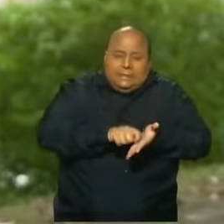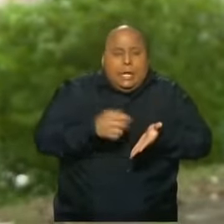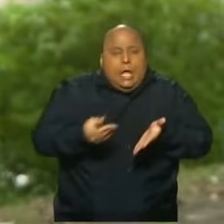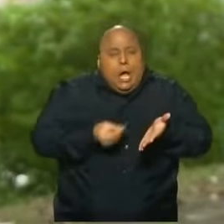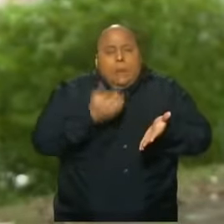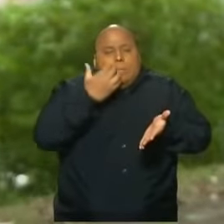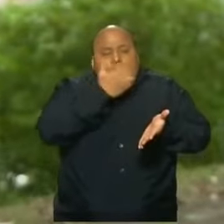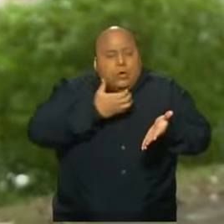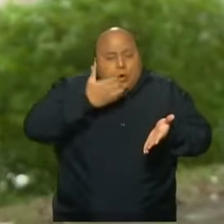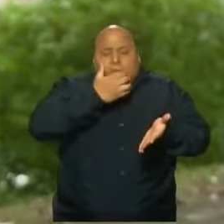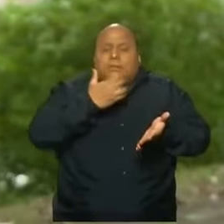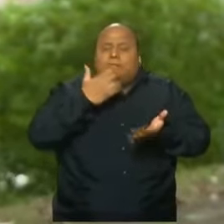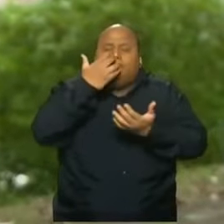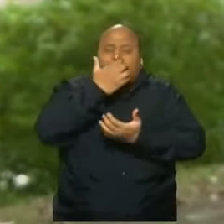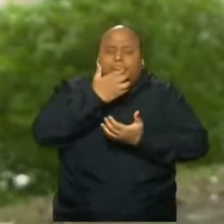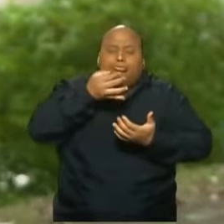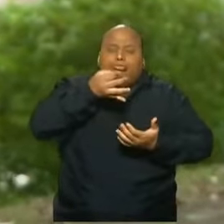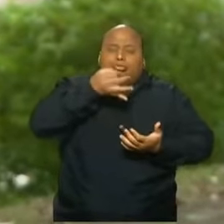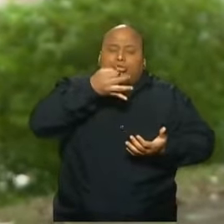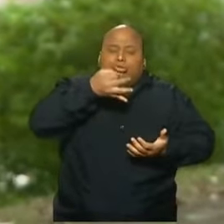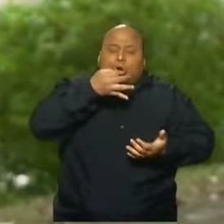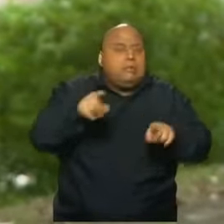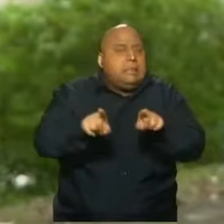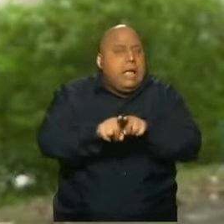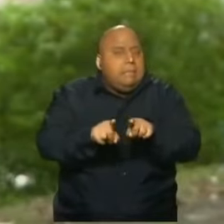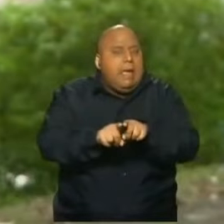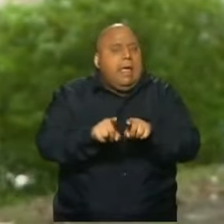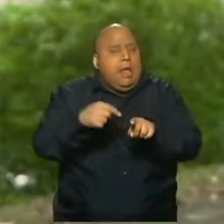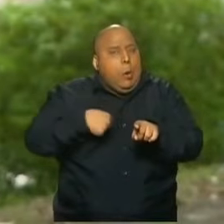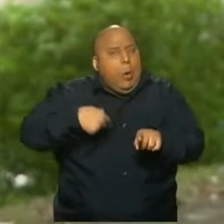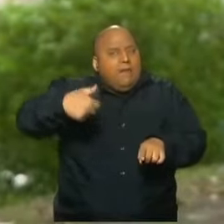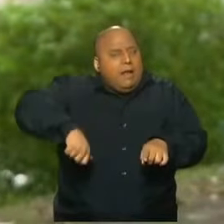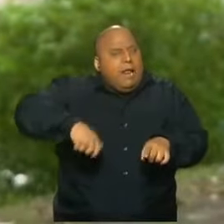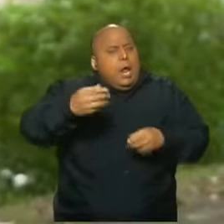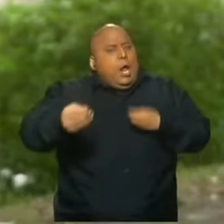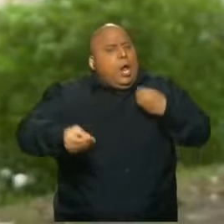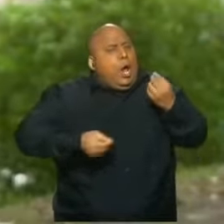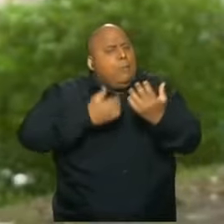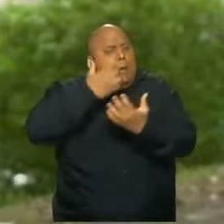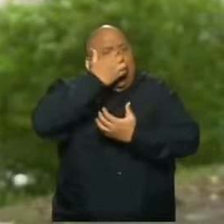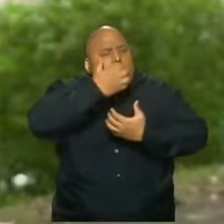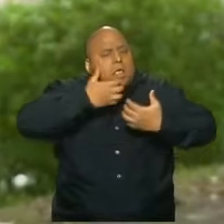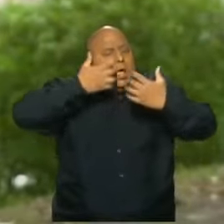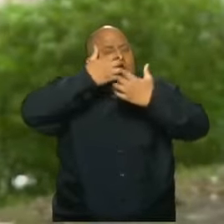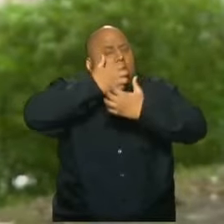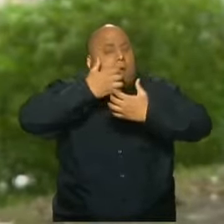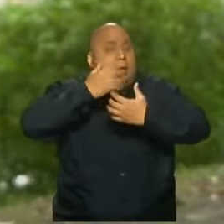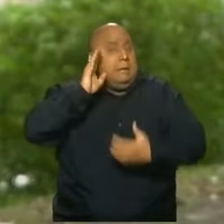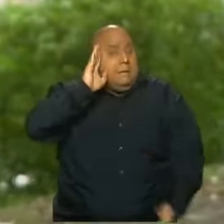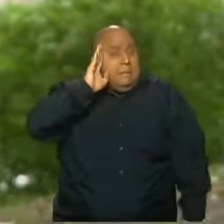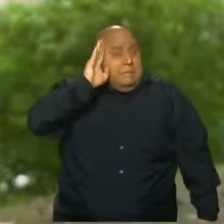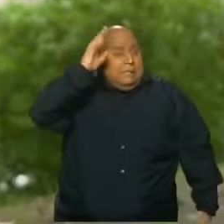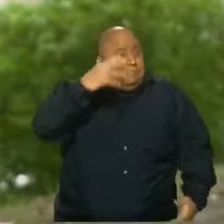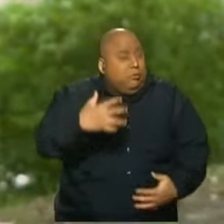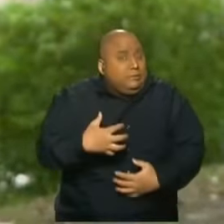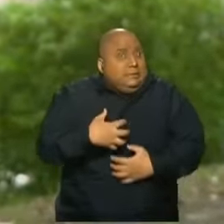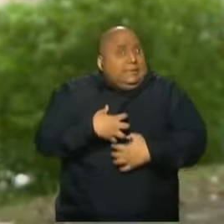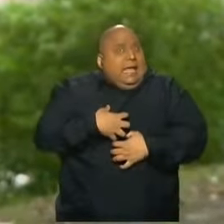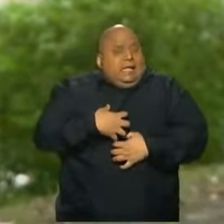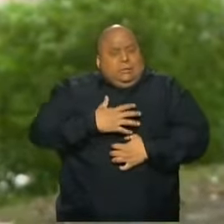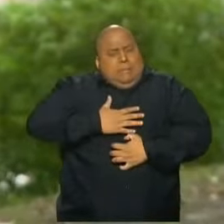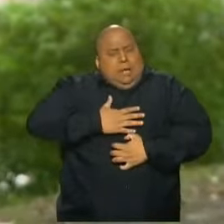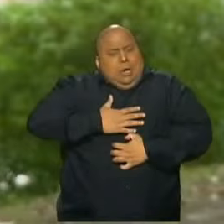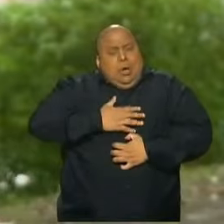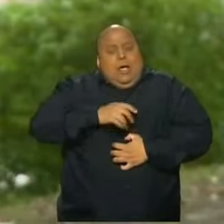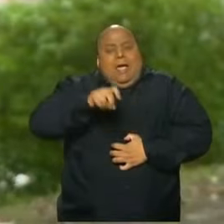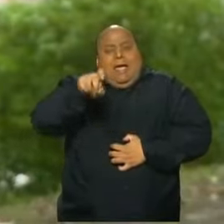construída, a melodia também muito bem construída, a interpretação e o principal que me toca muito sempre, que me